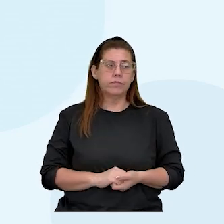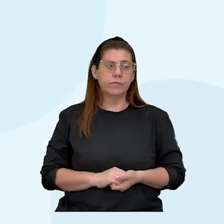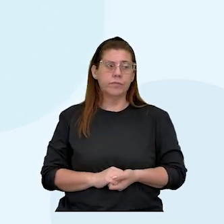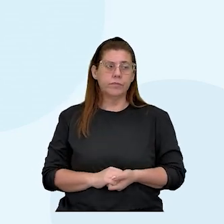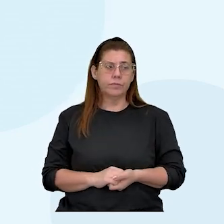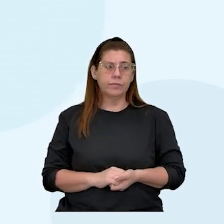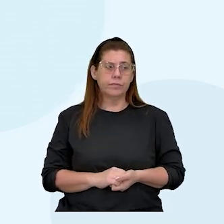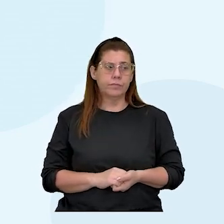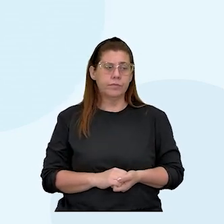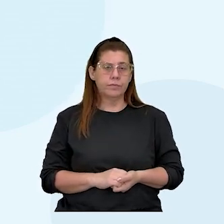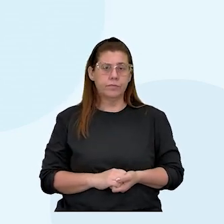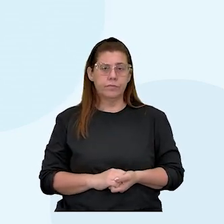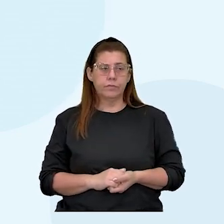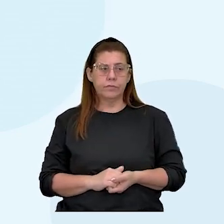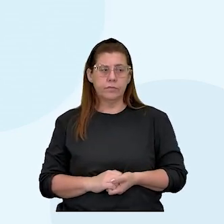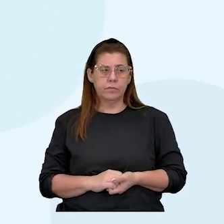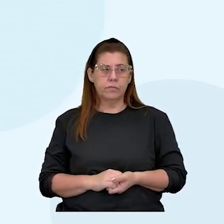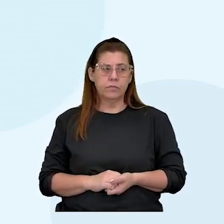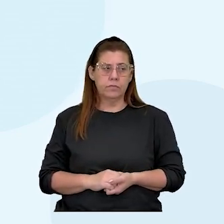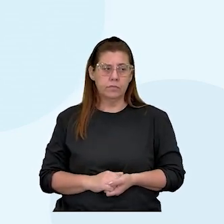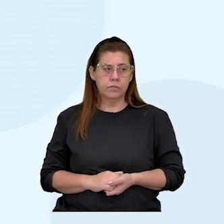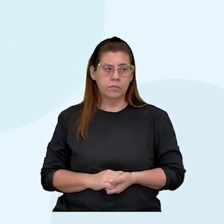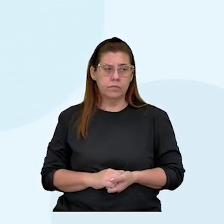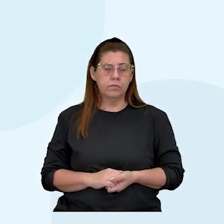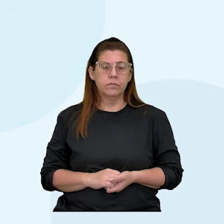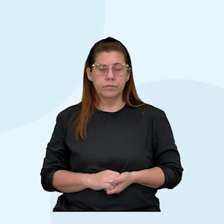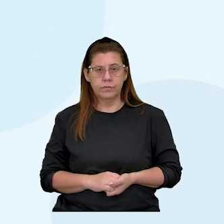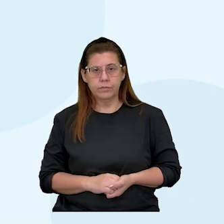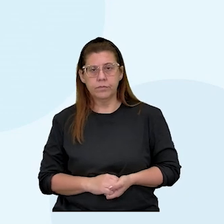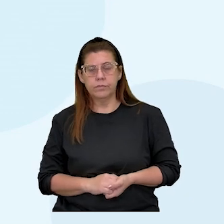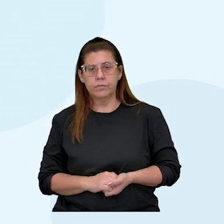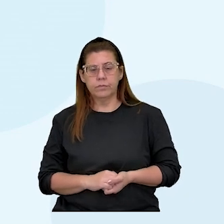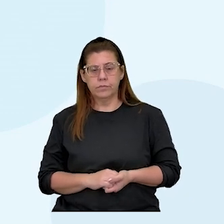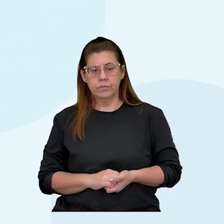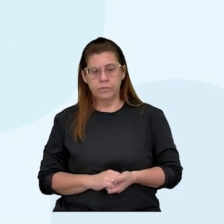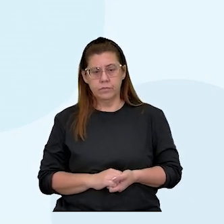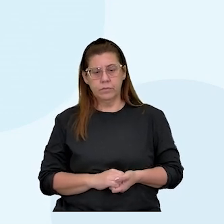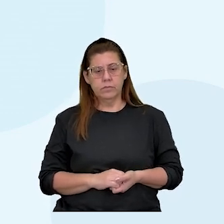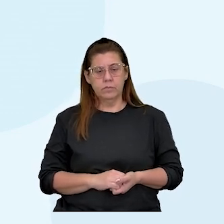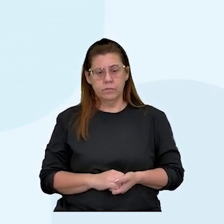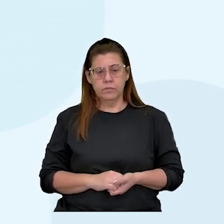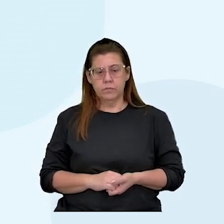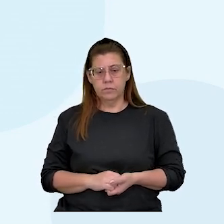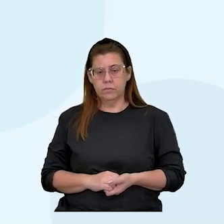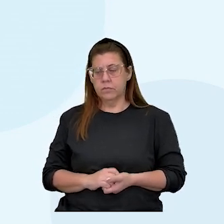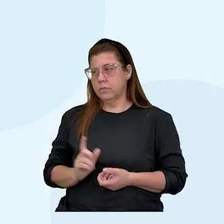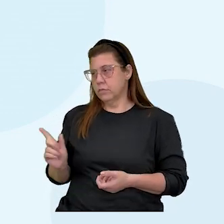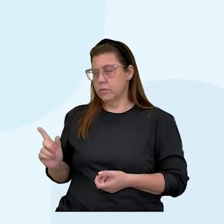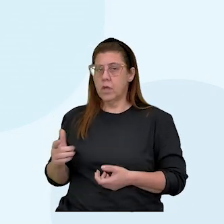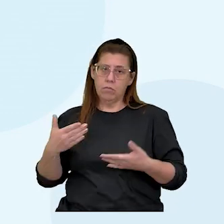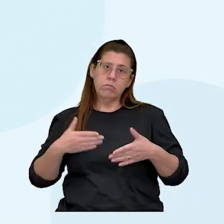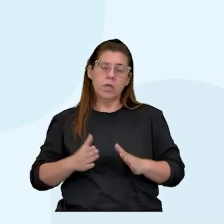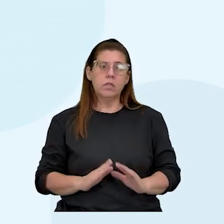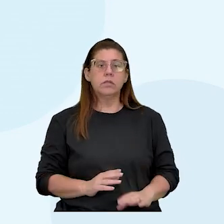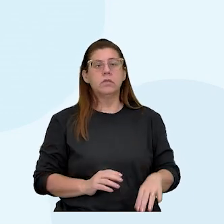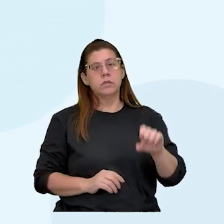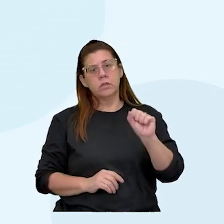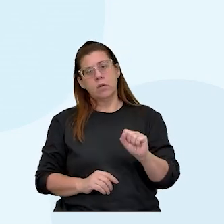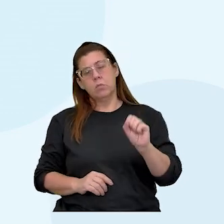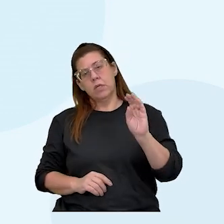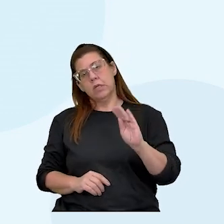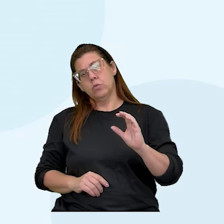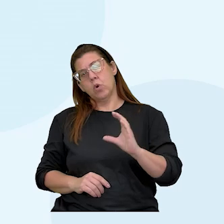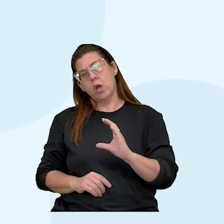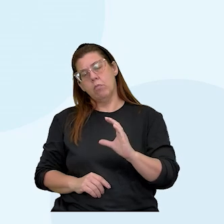têm que olhar na tabelinha. Então, eu cresci, I grew up. Então, I grew up em São Bernardo. Meu caso aqui, ficou um risco a mais